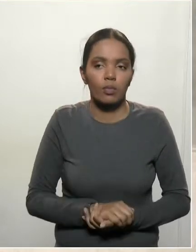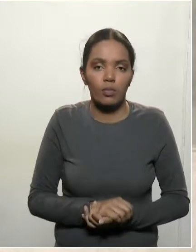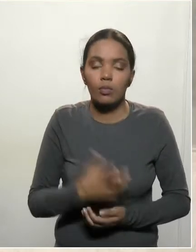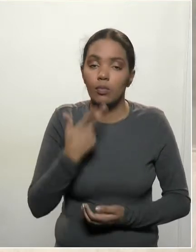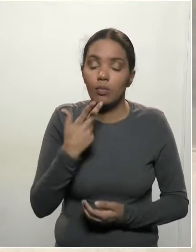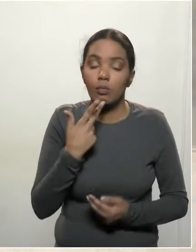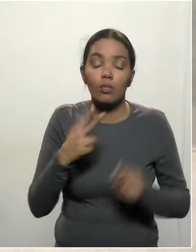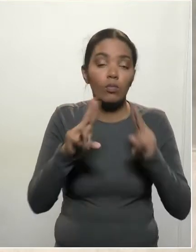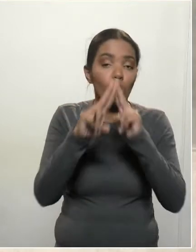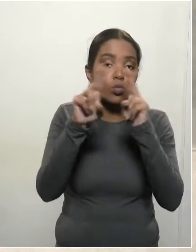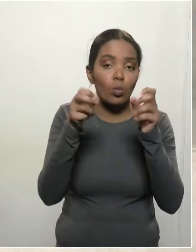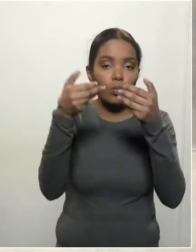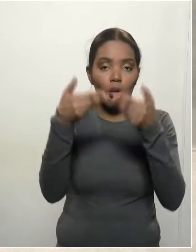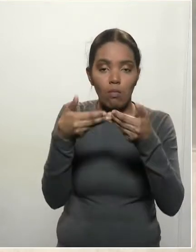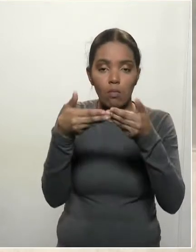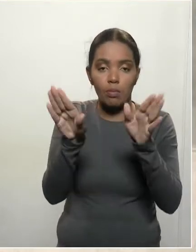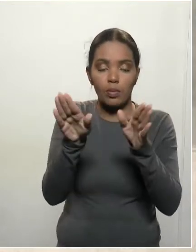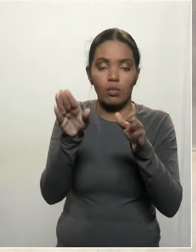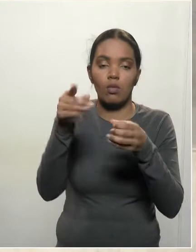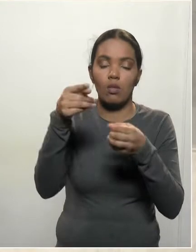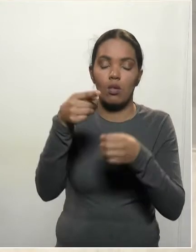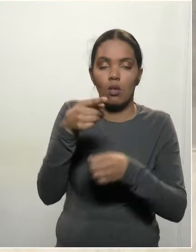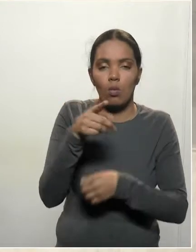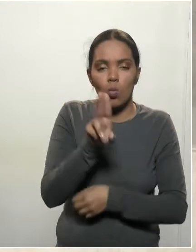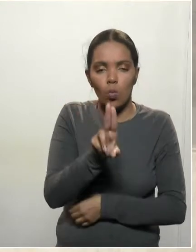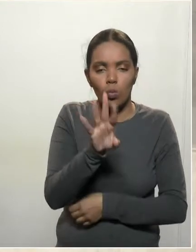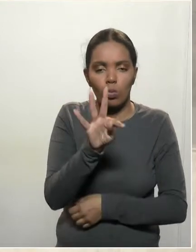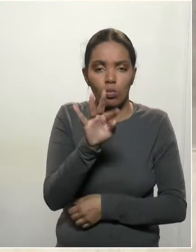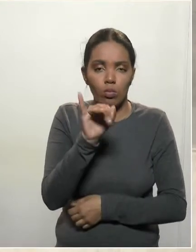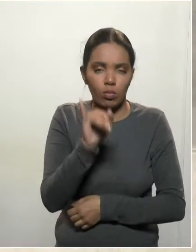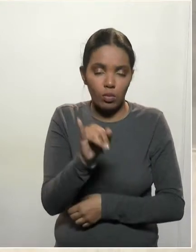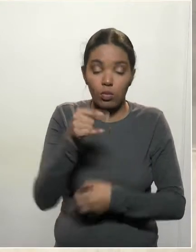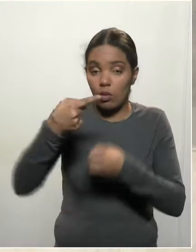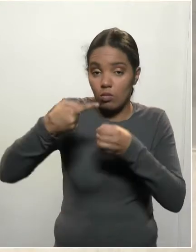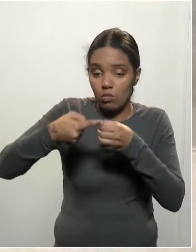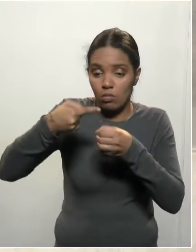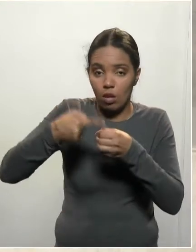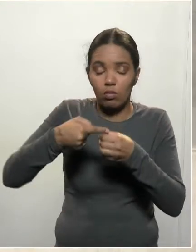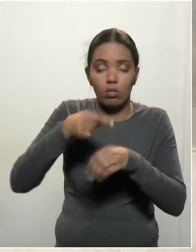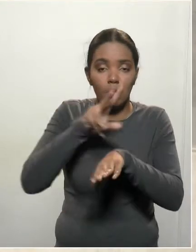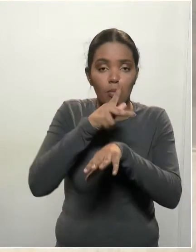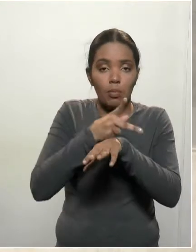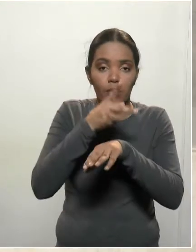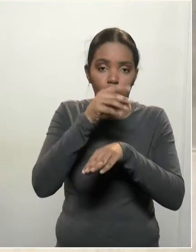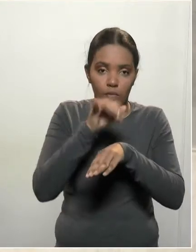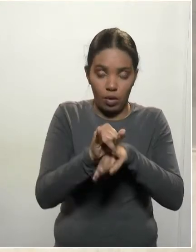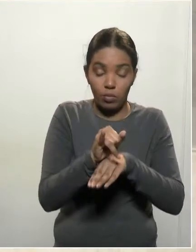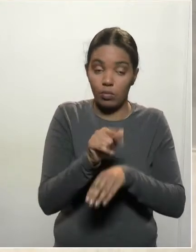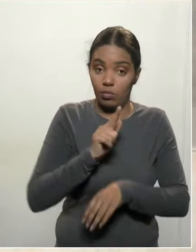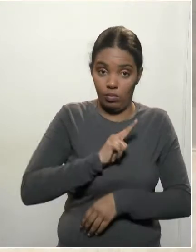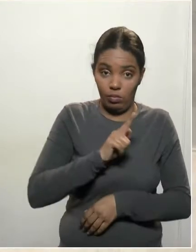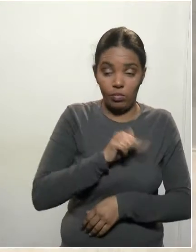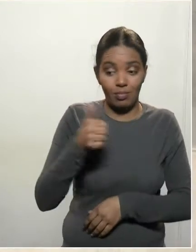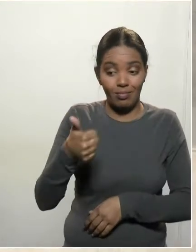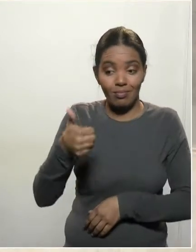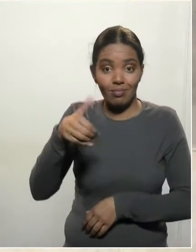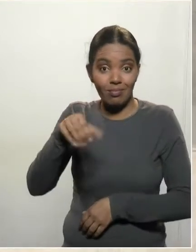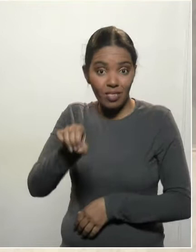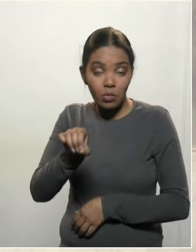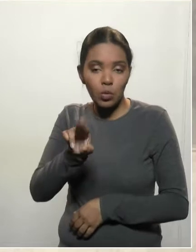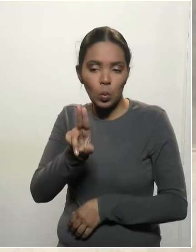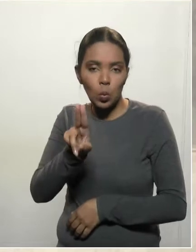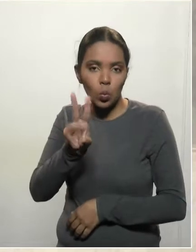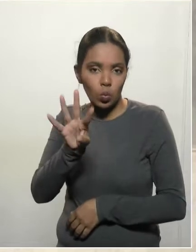sobre a abertura de 30 leitos na Santa Casa de Paranavaí, sendo que 10 sejam de unidade de terapia